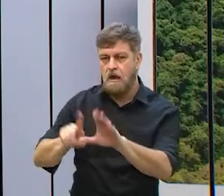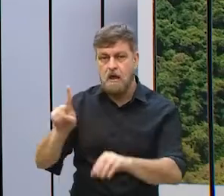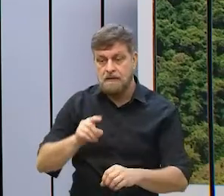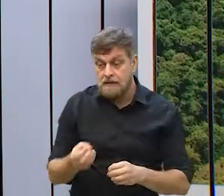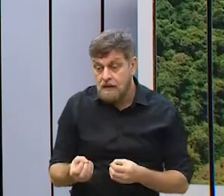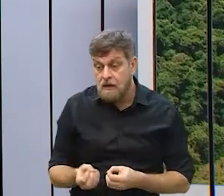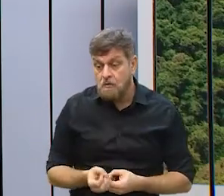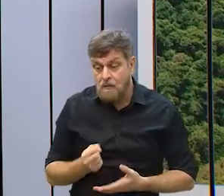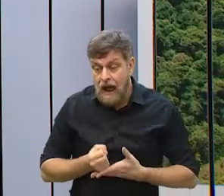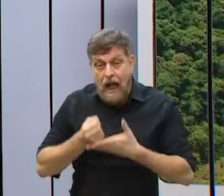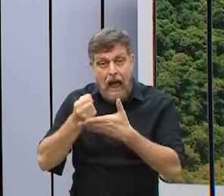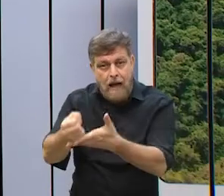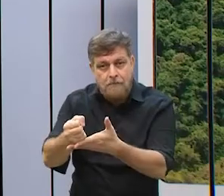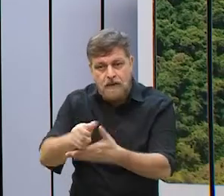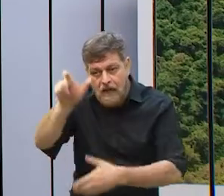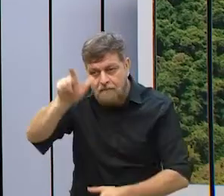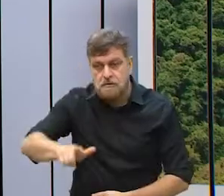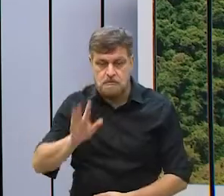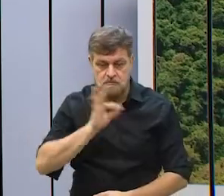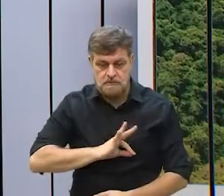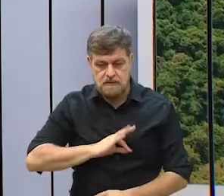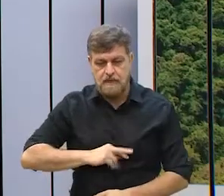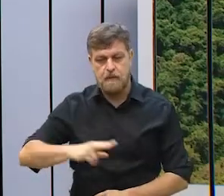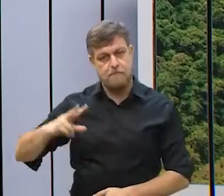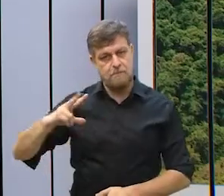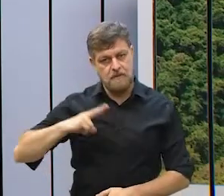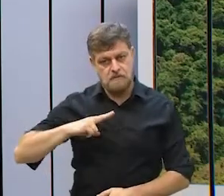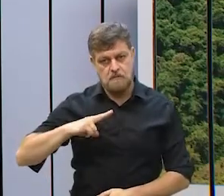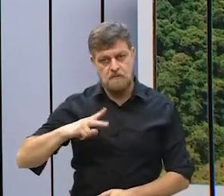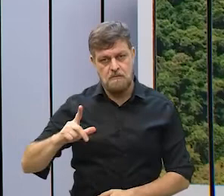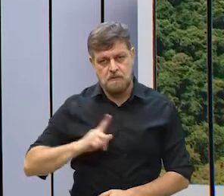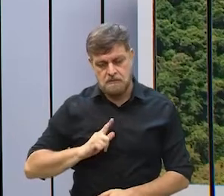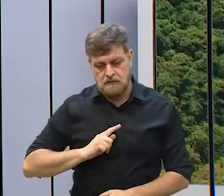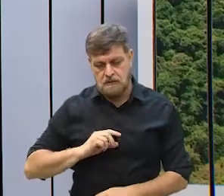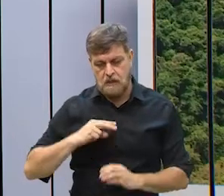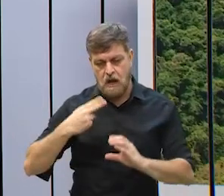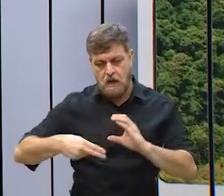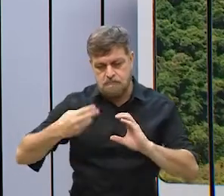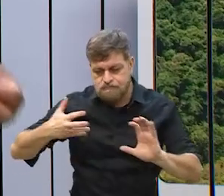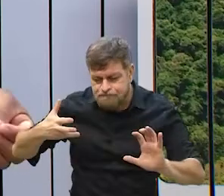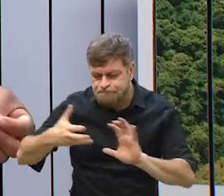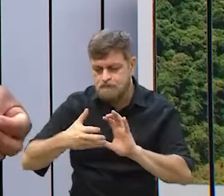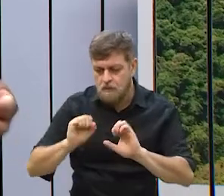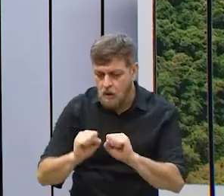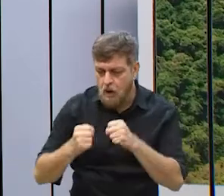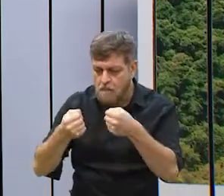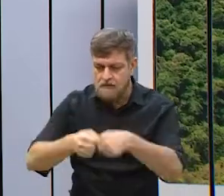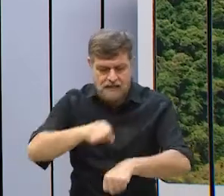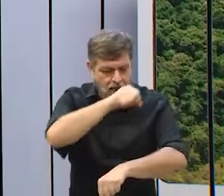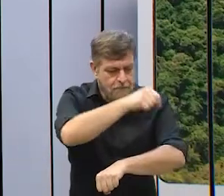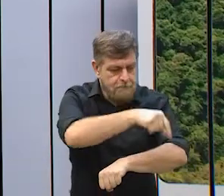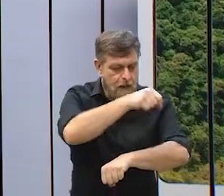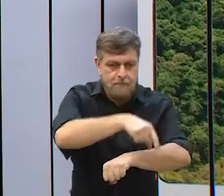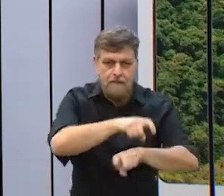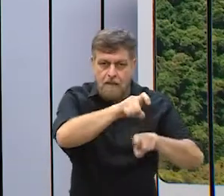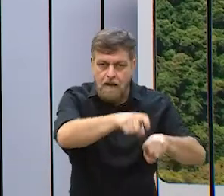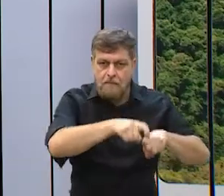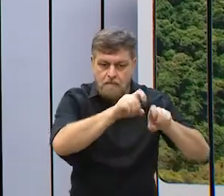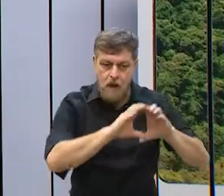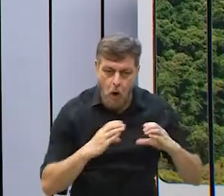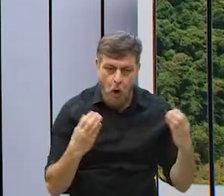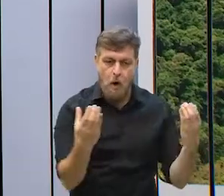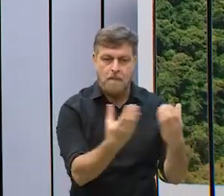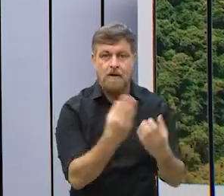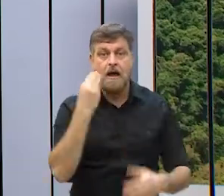como se diz o ditado, né? Então, portanto, um reforço na criação das cooperativas, das hortas comunitárias, tem experiências